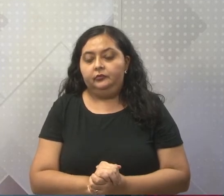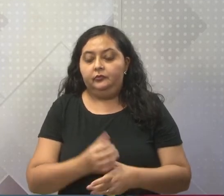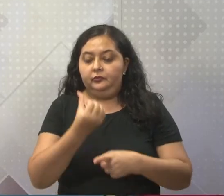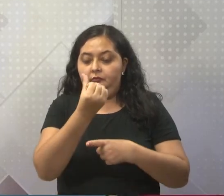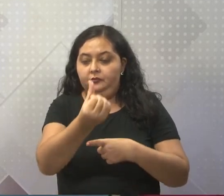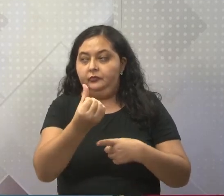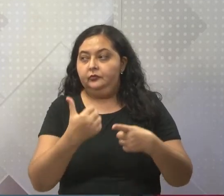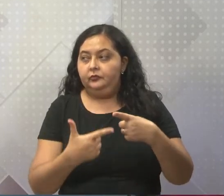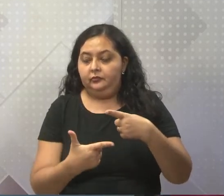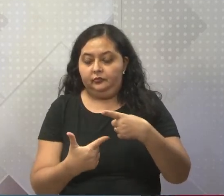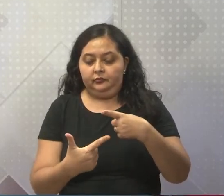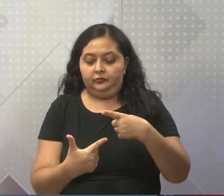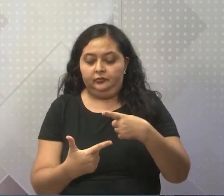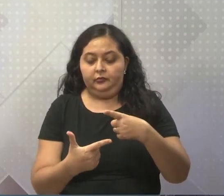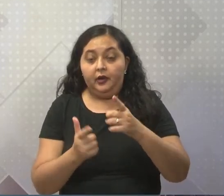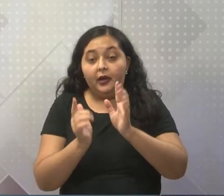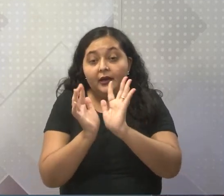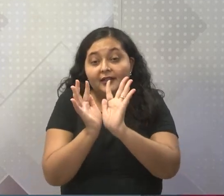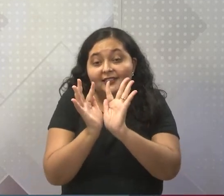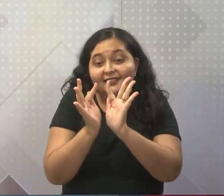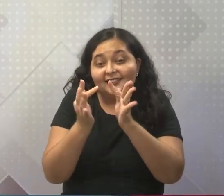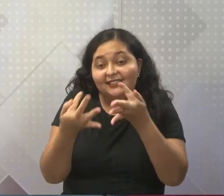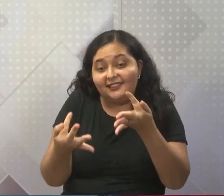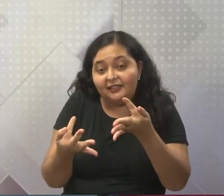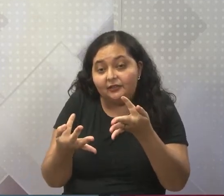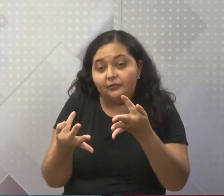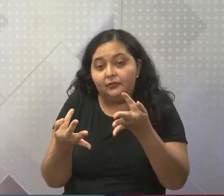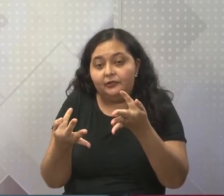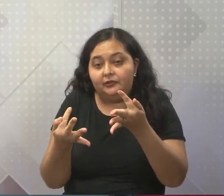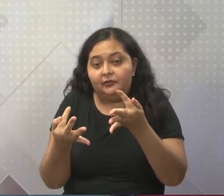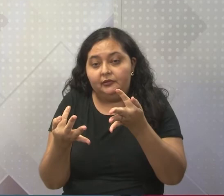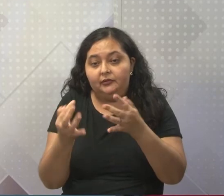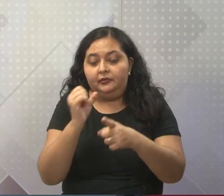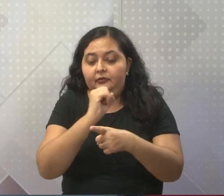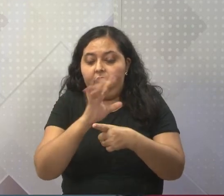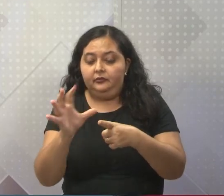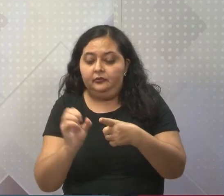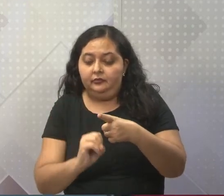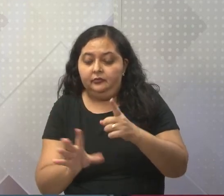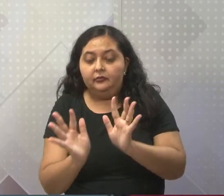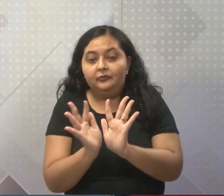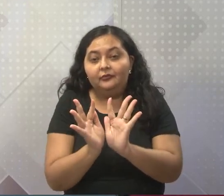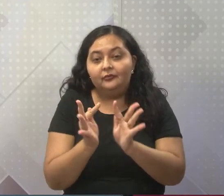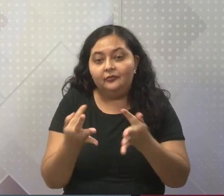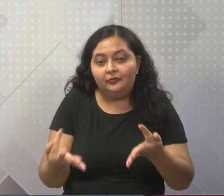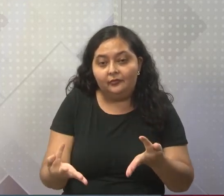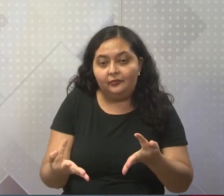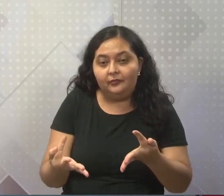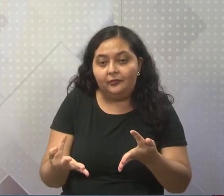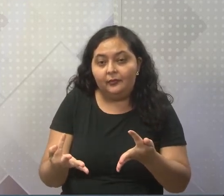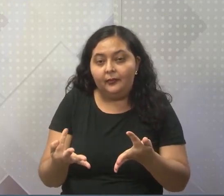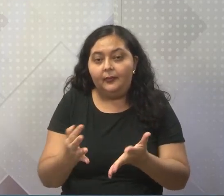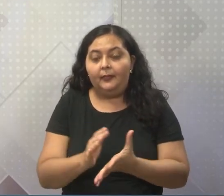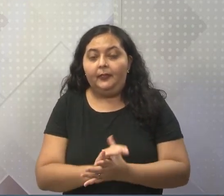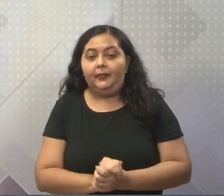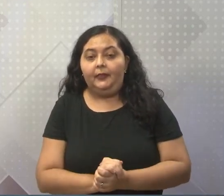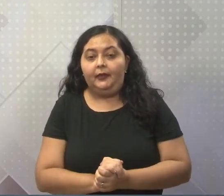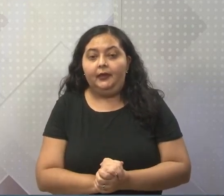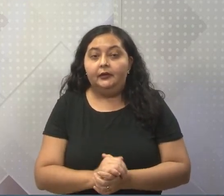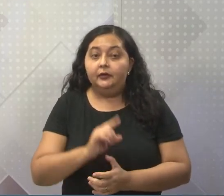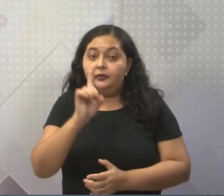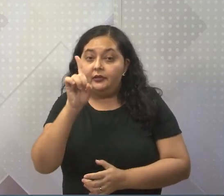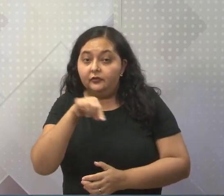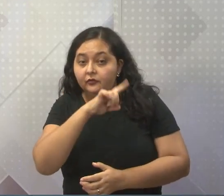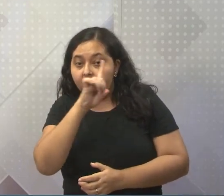6 dozeavos. Eu quero simplificar essa fração. Que, caso sua questão seja de